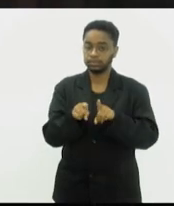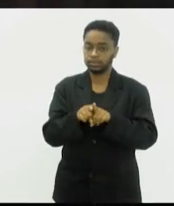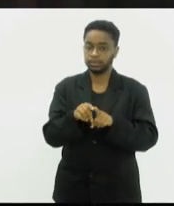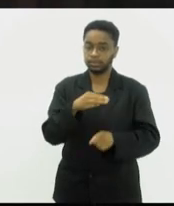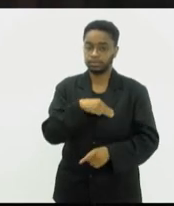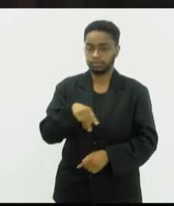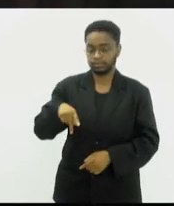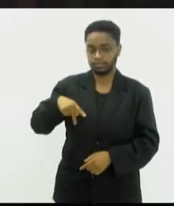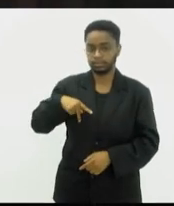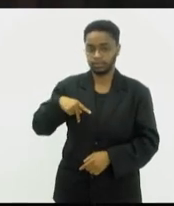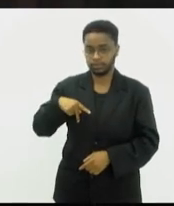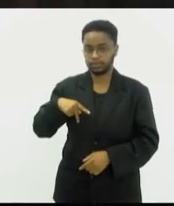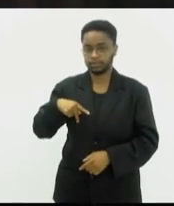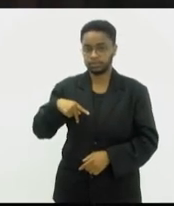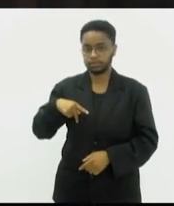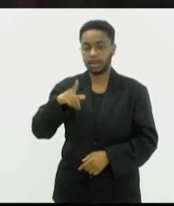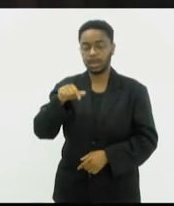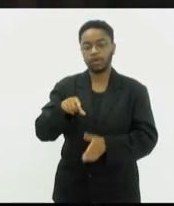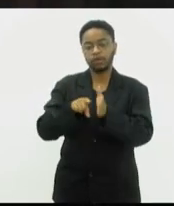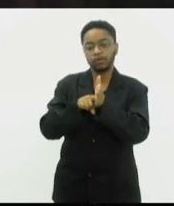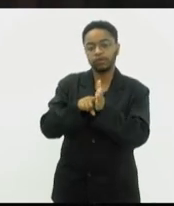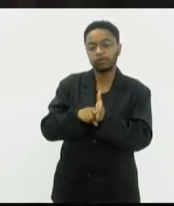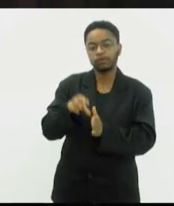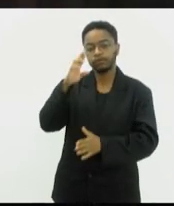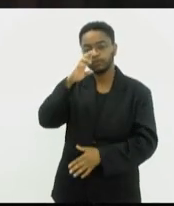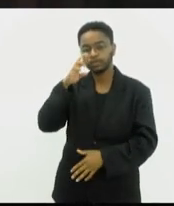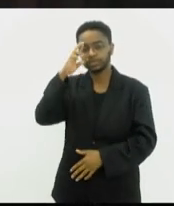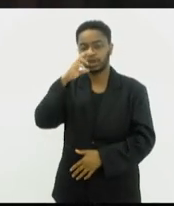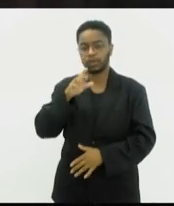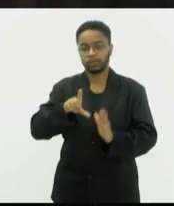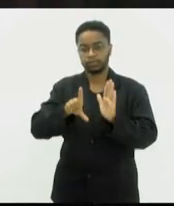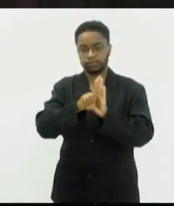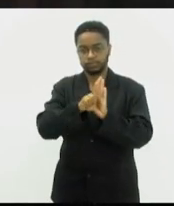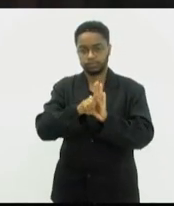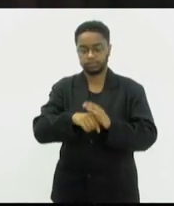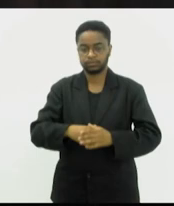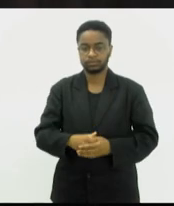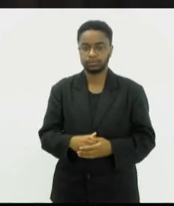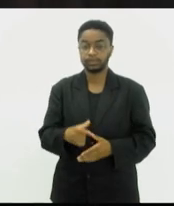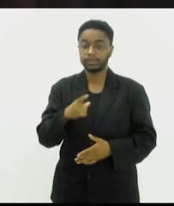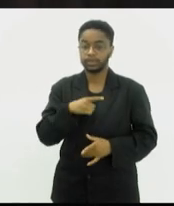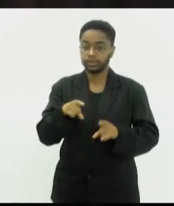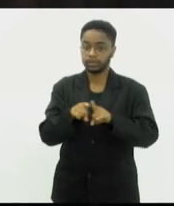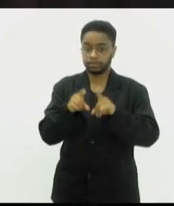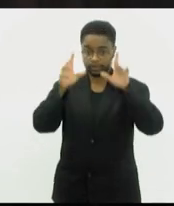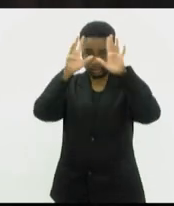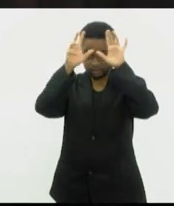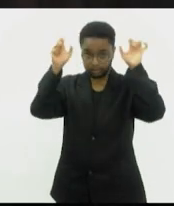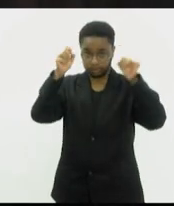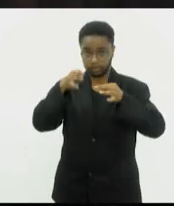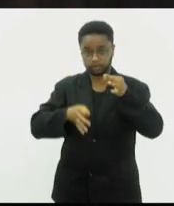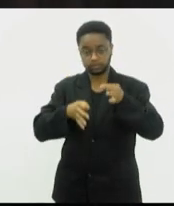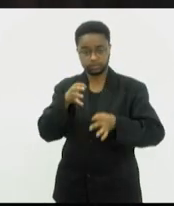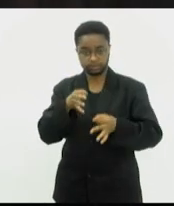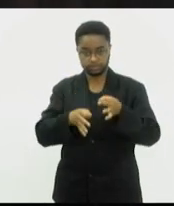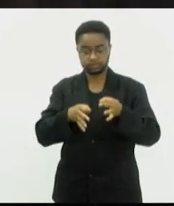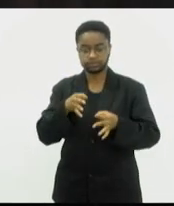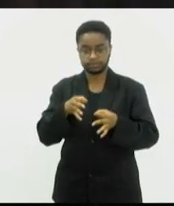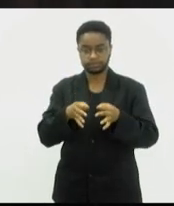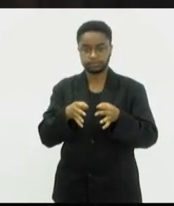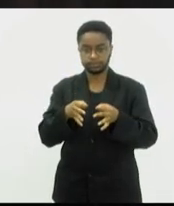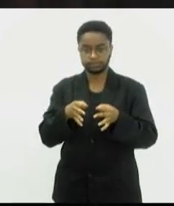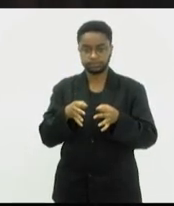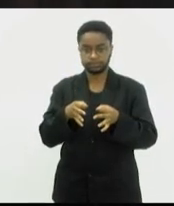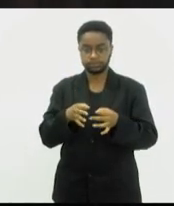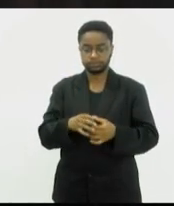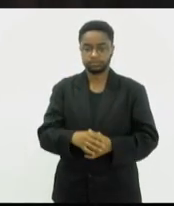Ministério Público, que é o fiscal da lei. Nós temos o Tribunal de Justiça,